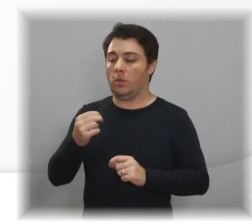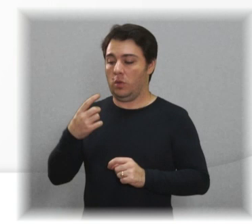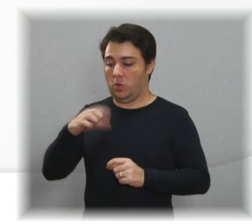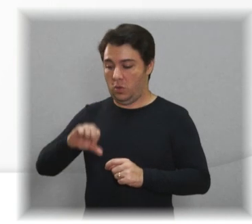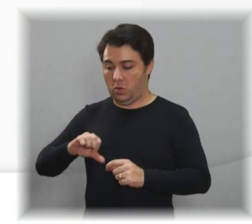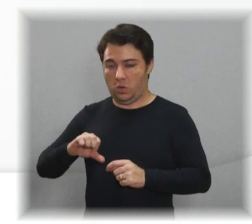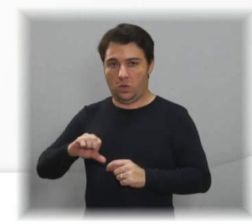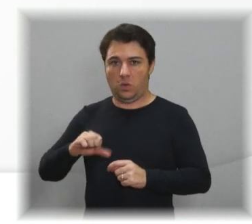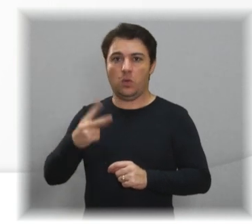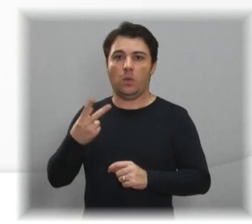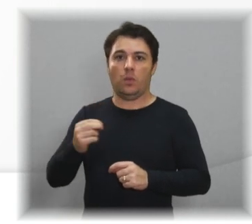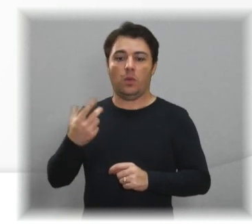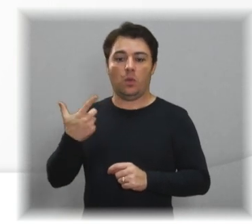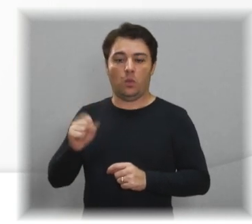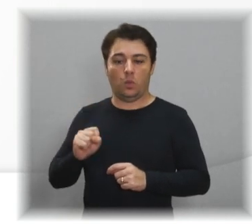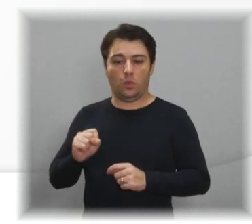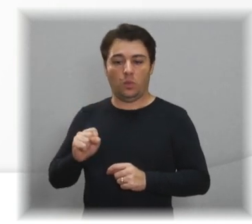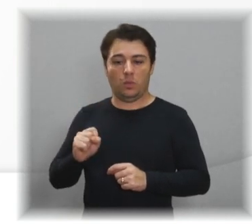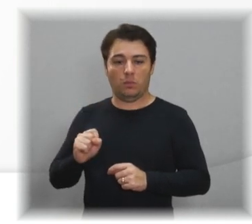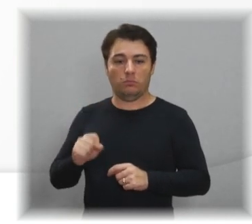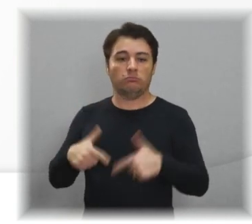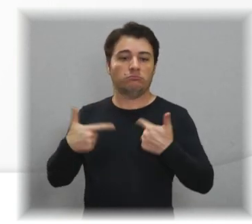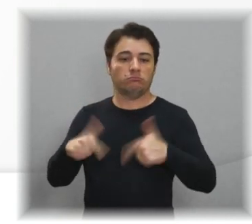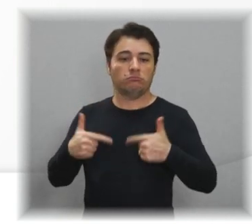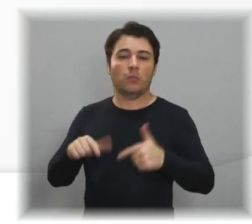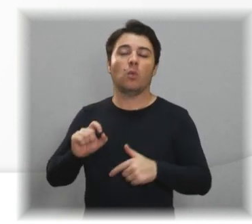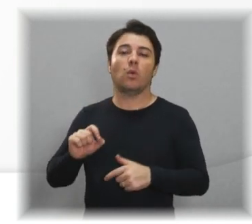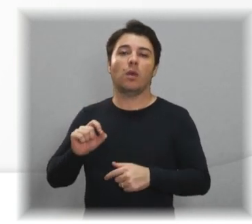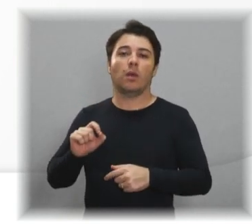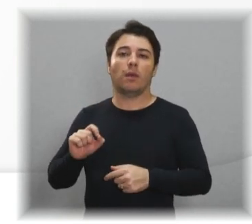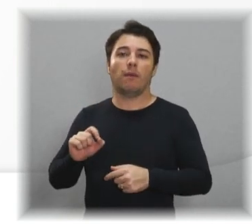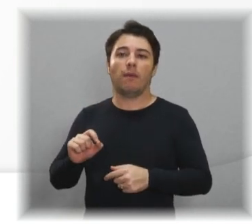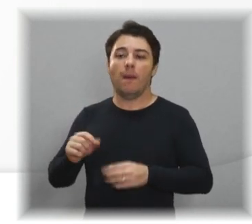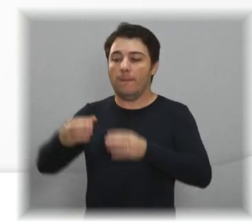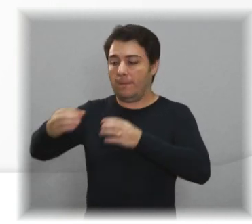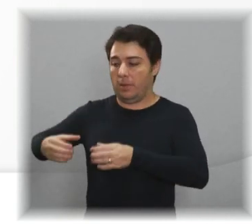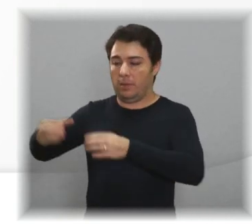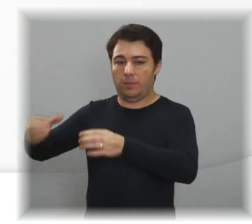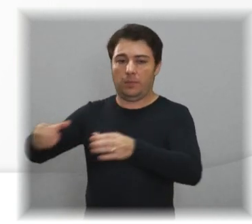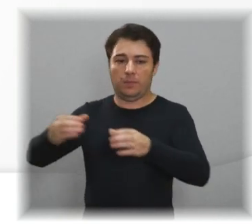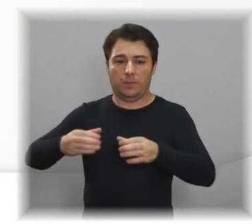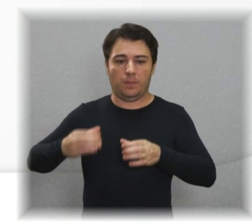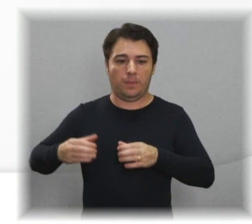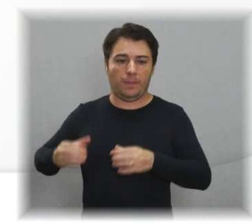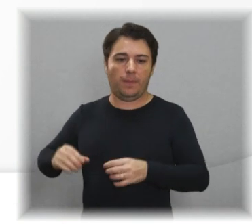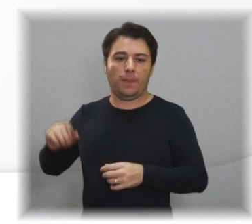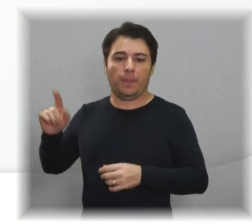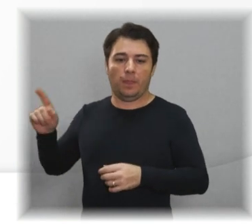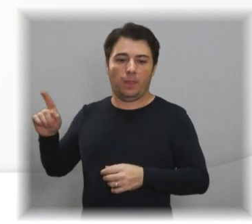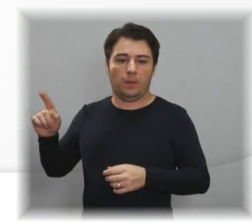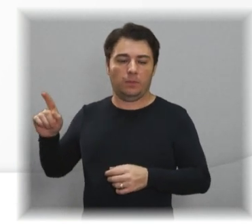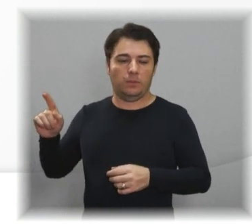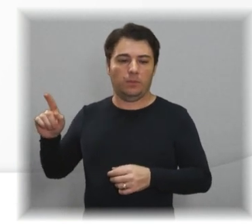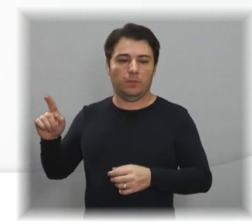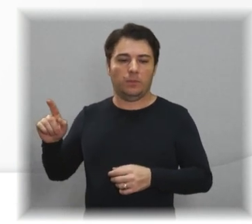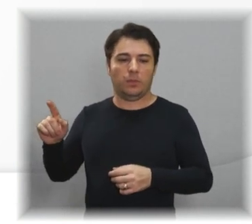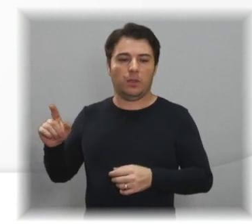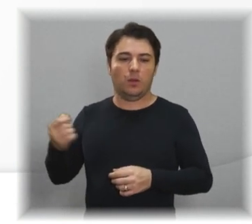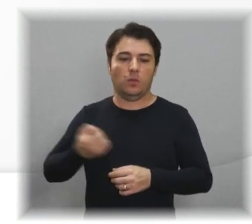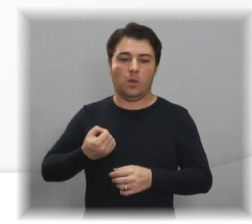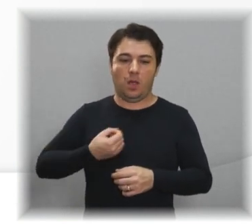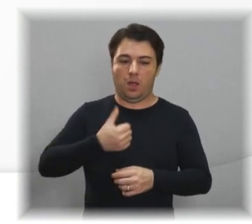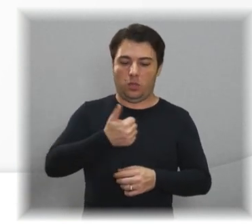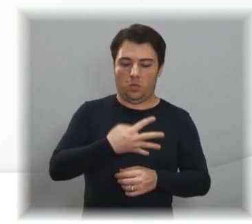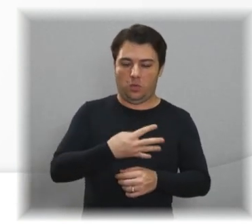2018/19 apenas nesses nos alimentadores que atendem esses bairros aí tá que é o uirapuru 13 Uirapuru